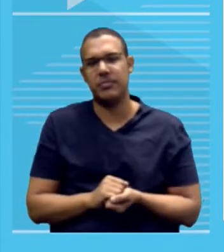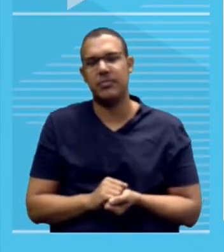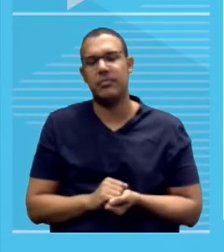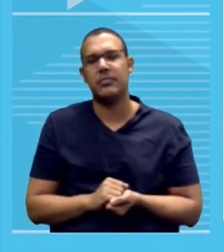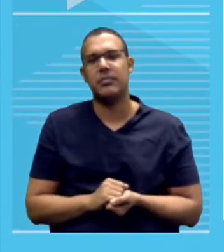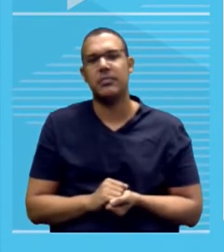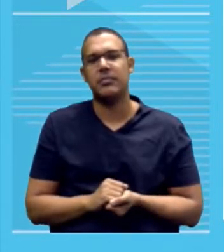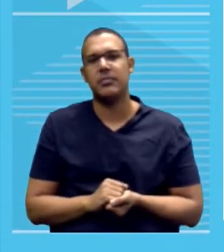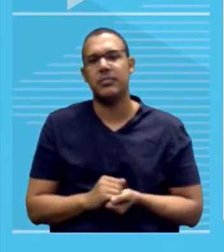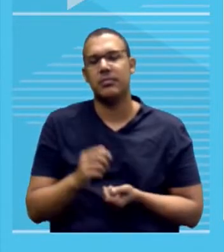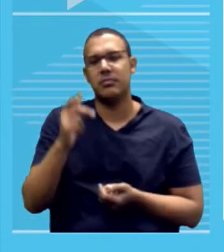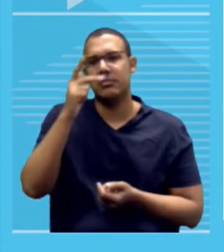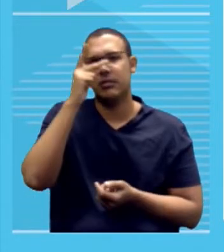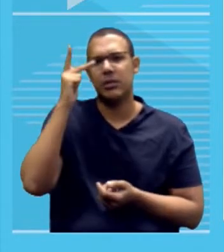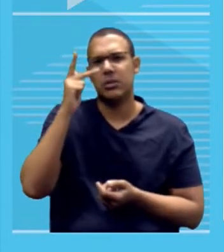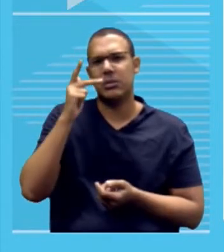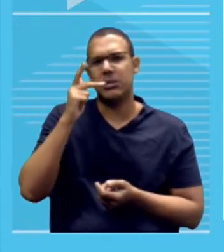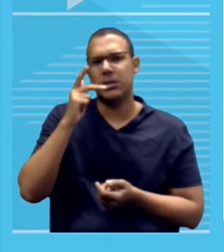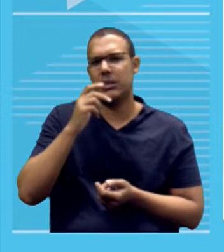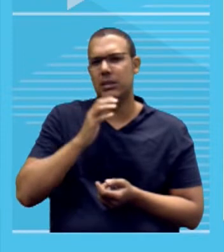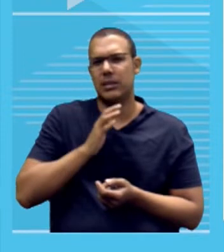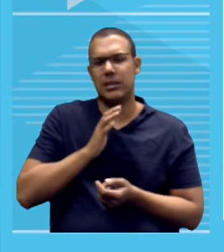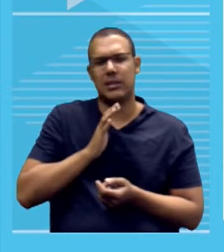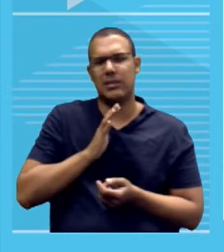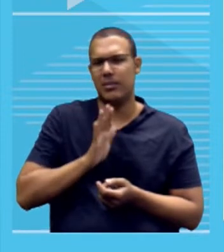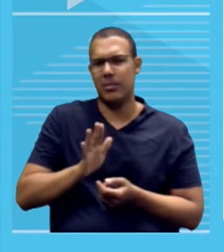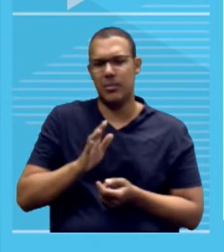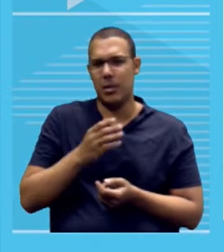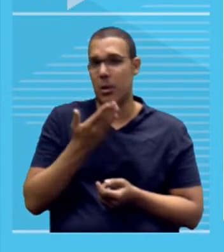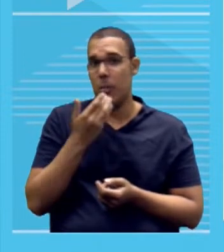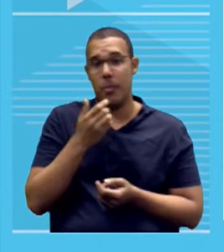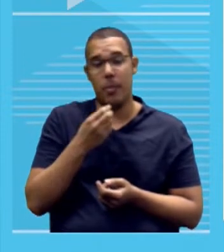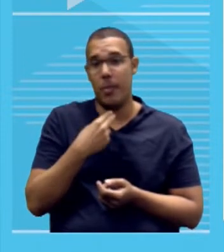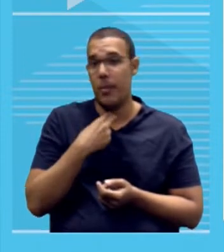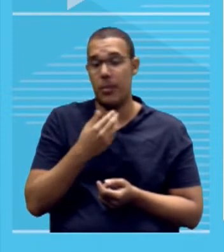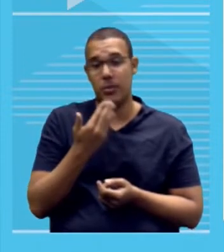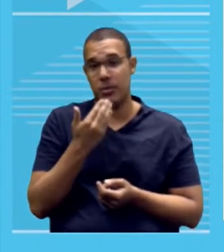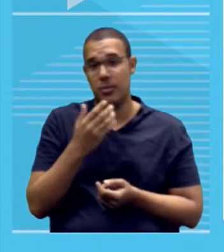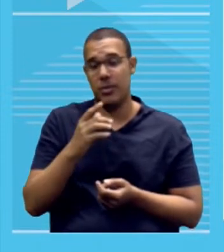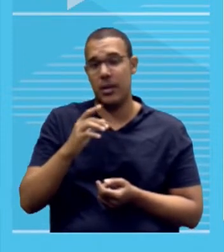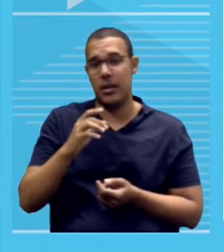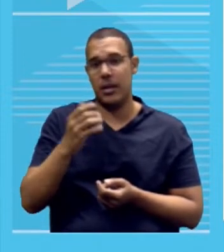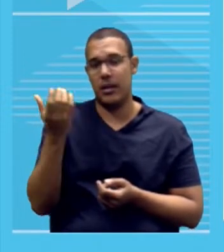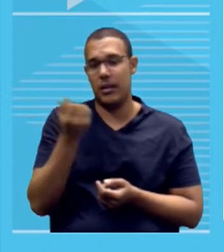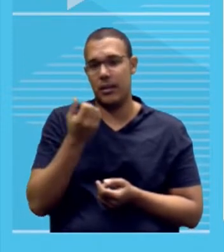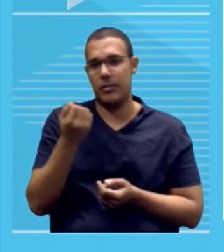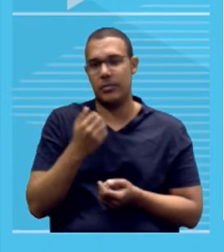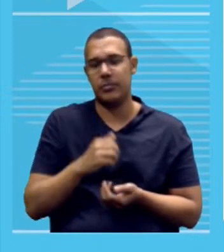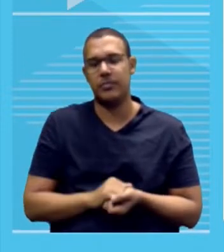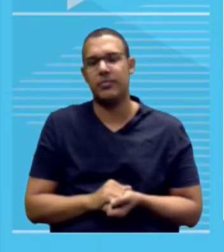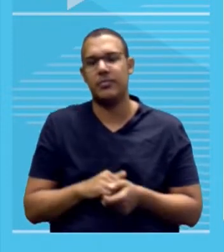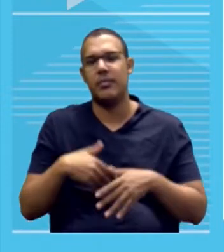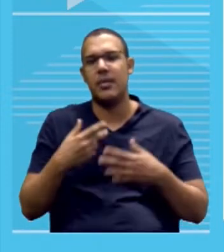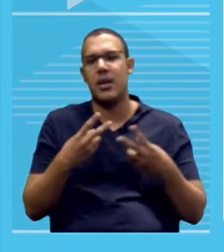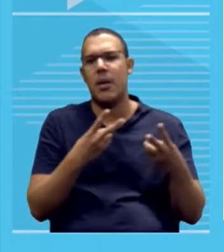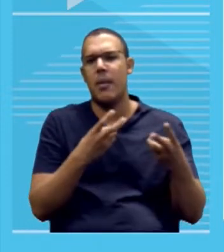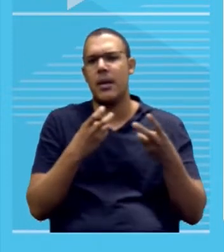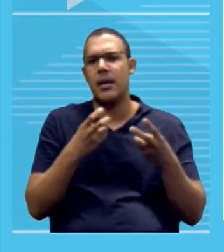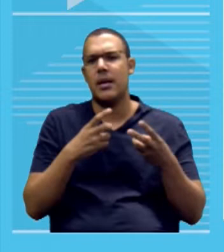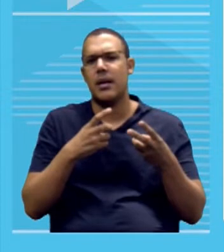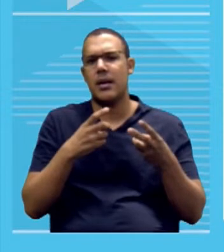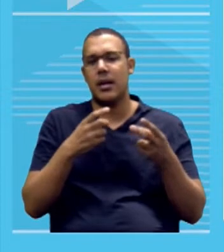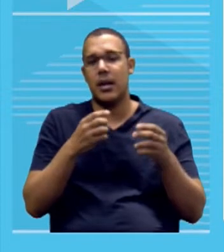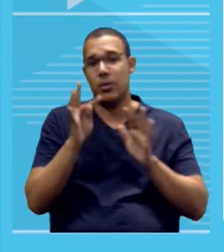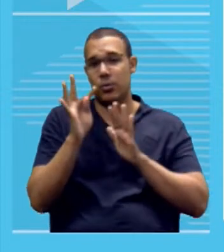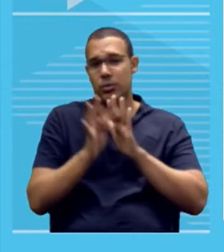que têm tolerância à lactose não tá tudo bem descrito percebe que esse é um texto descritivo ele tem